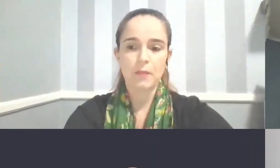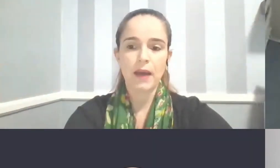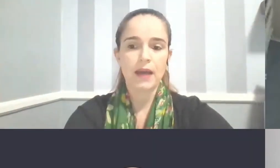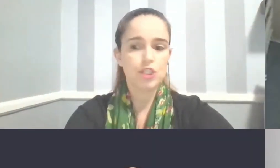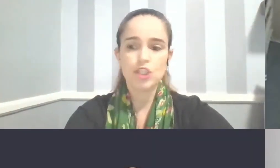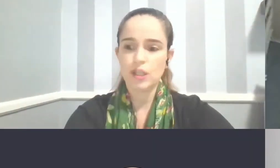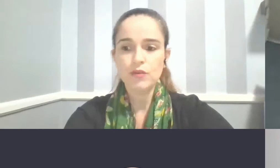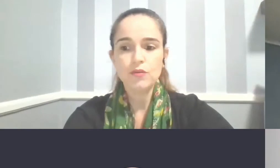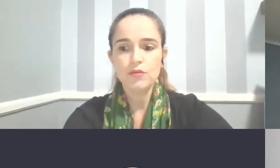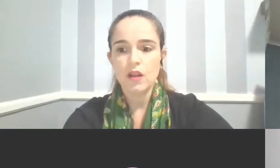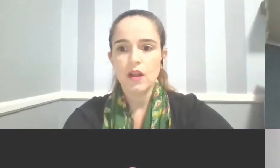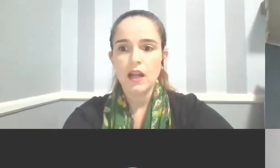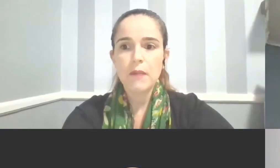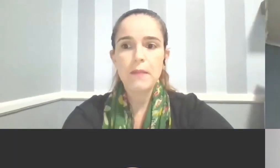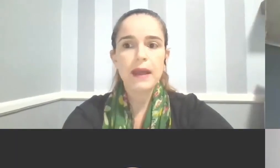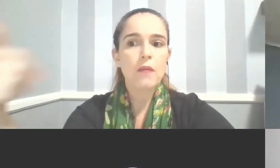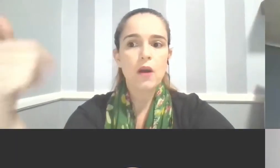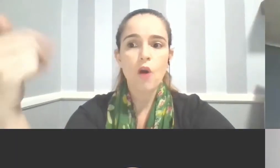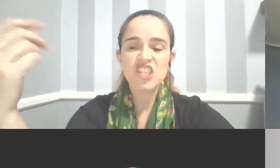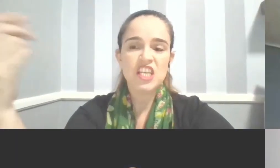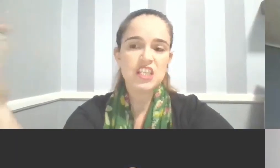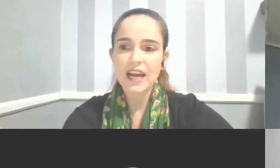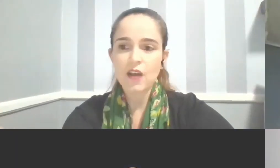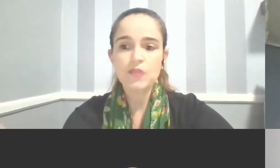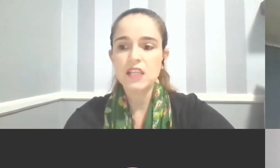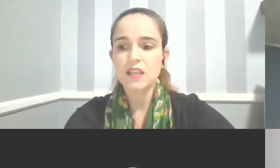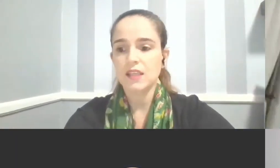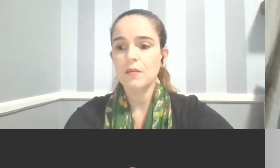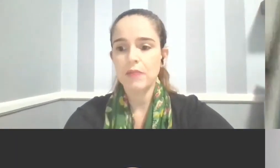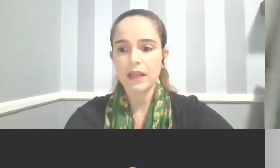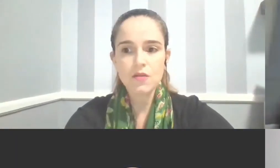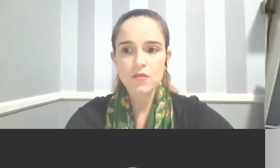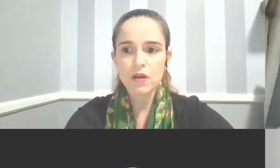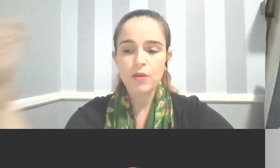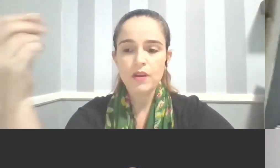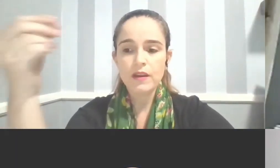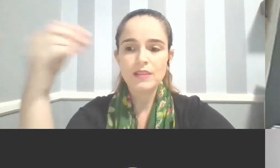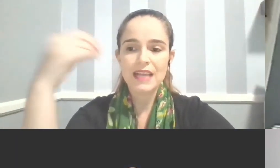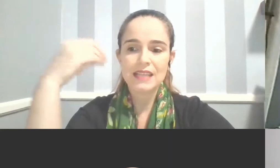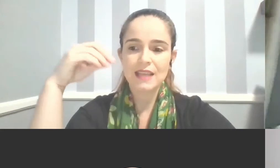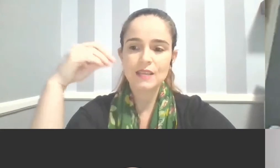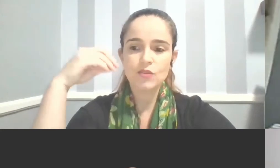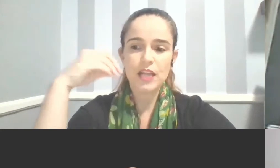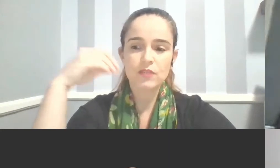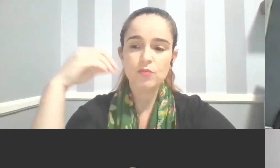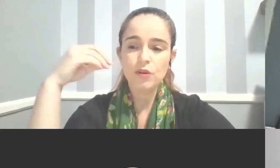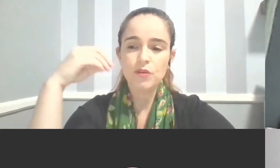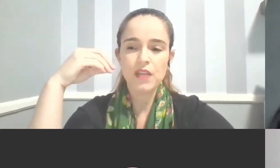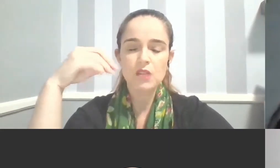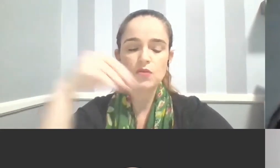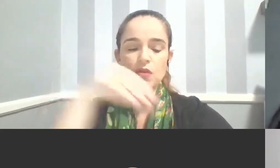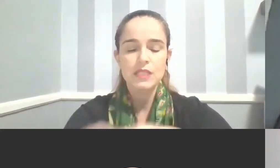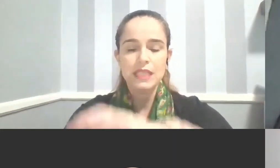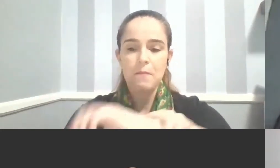de arame farpado? De jeito nenhum. Vai pegar uma cordinha de varal fininha? Também não. Porque o que acontece? Esses objetos